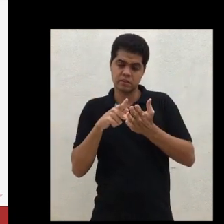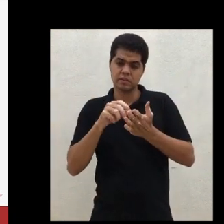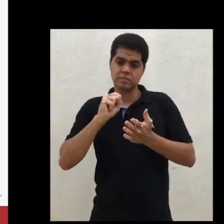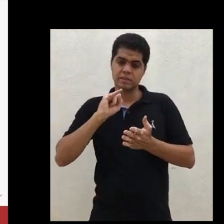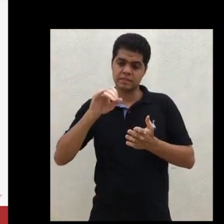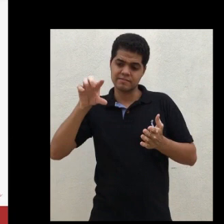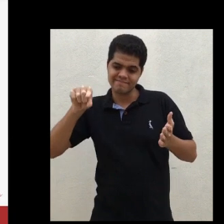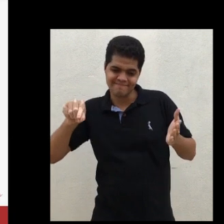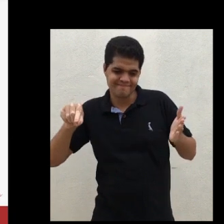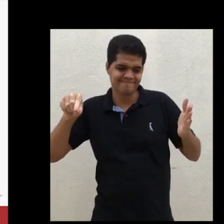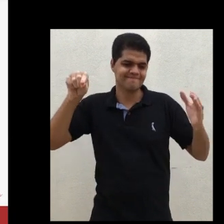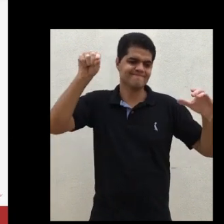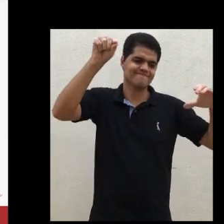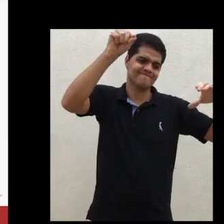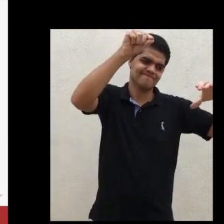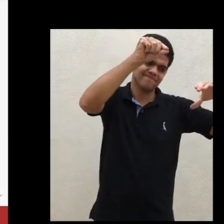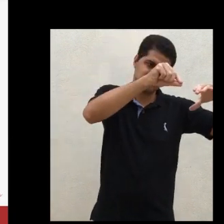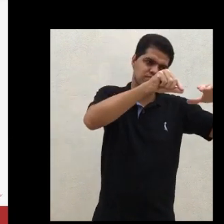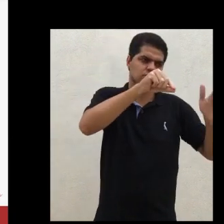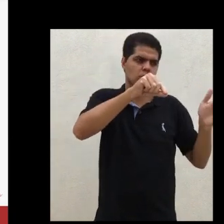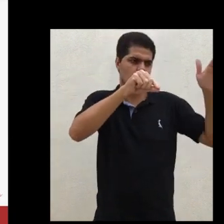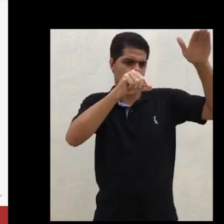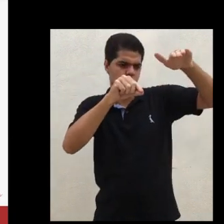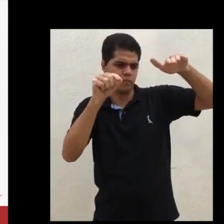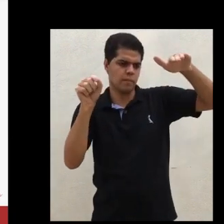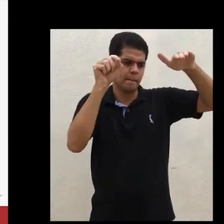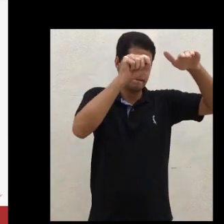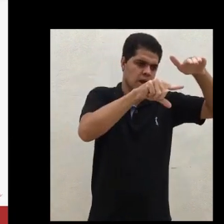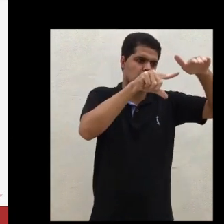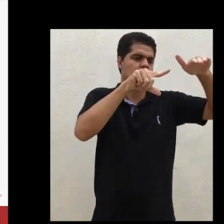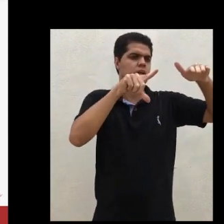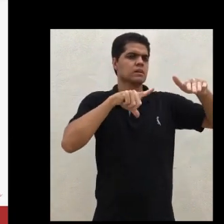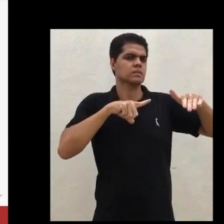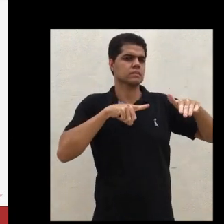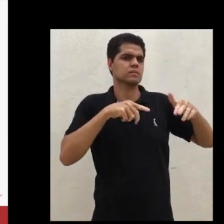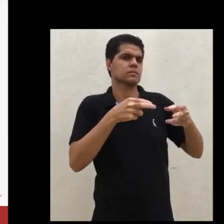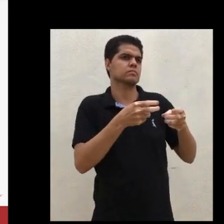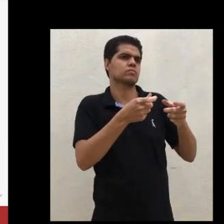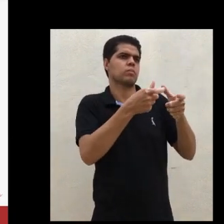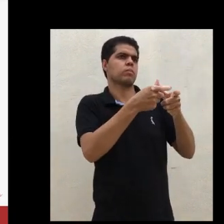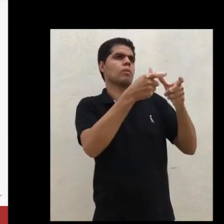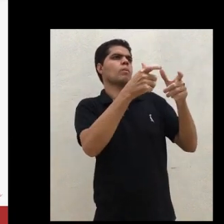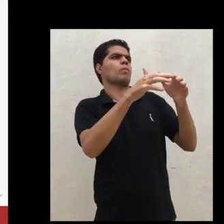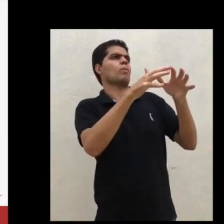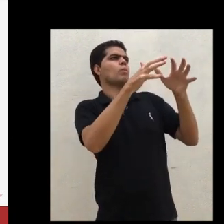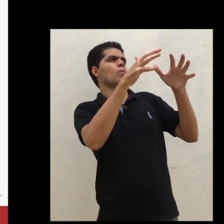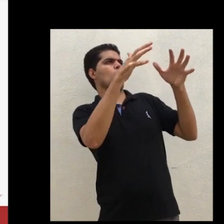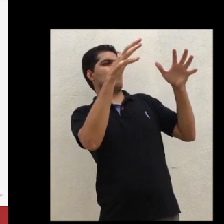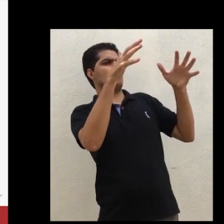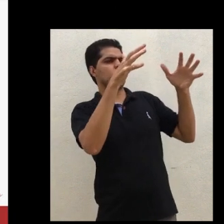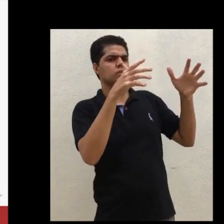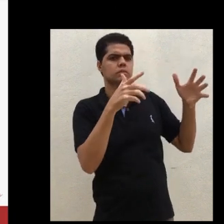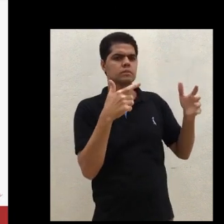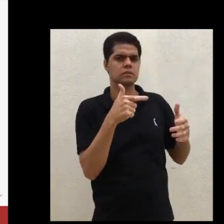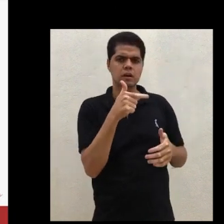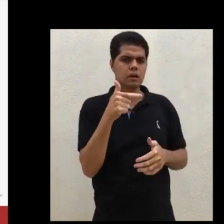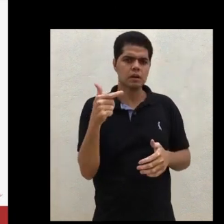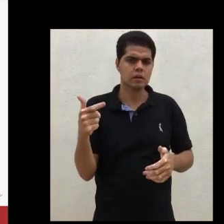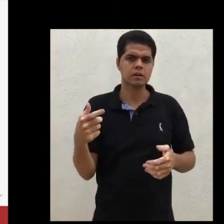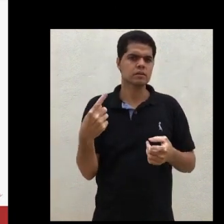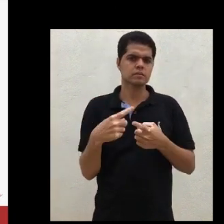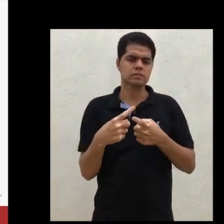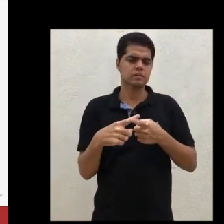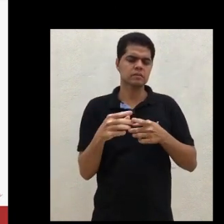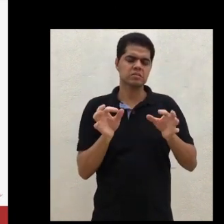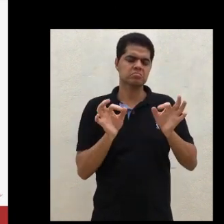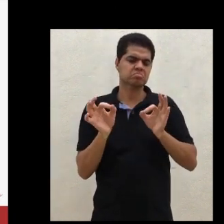contrário também é verdadeiro. Se você adicionar mais um grãozinho de areia, né, você não vai passar a ter um monte